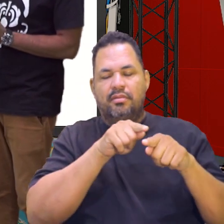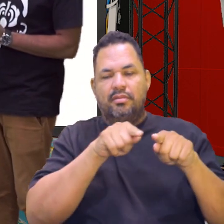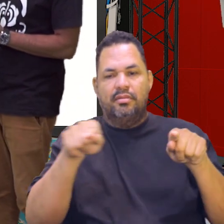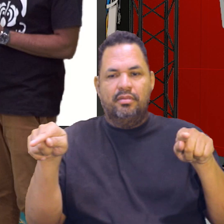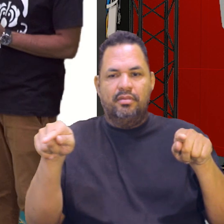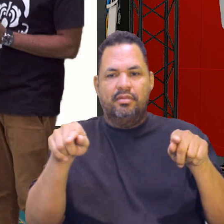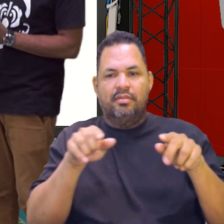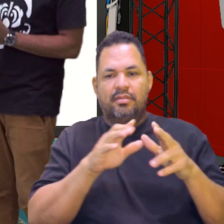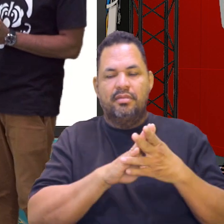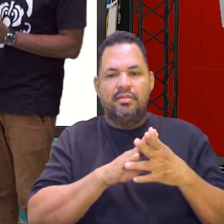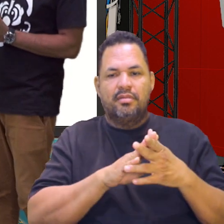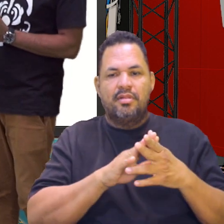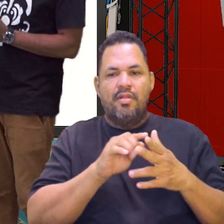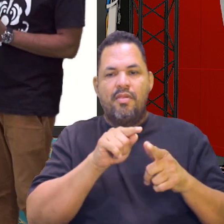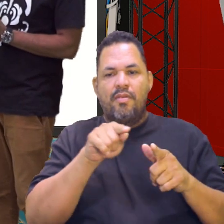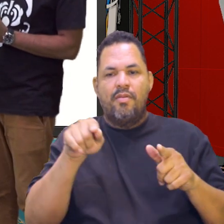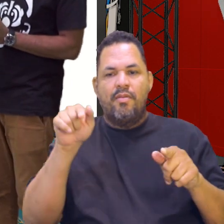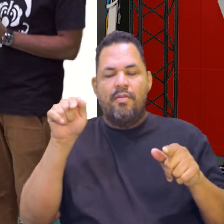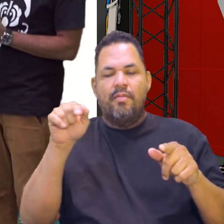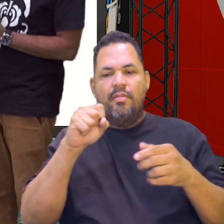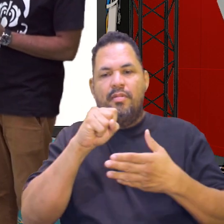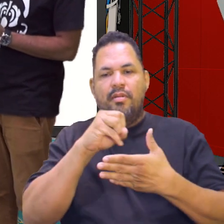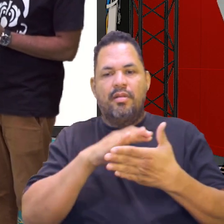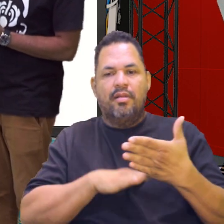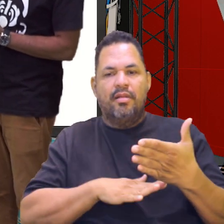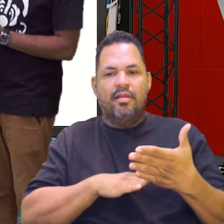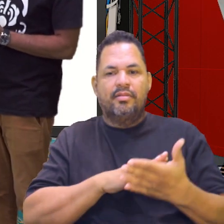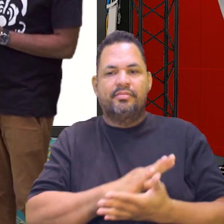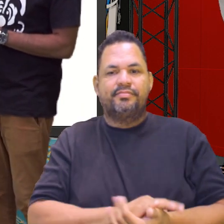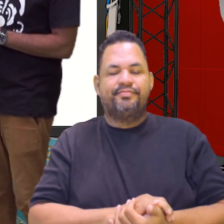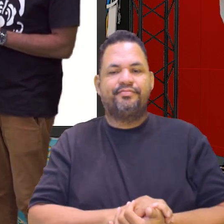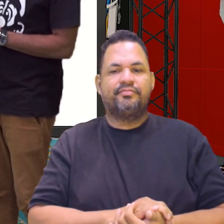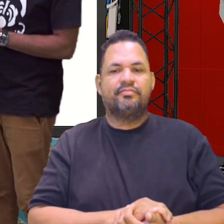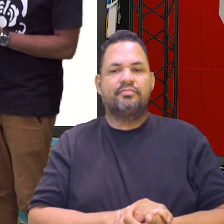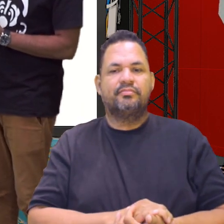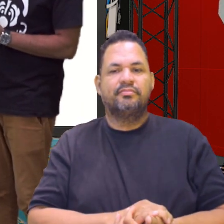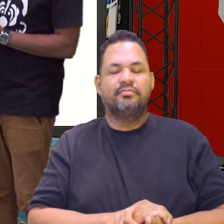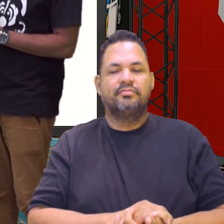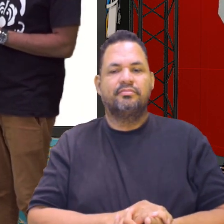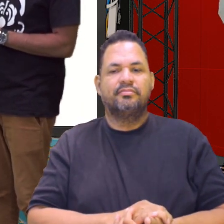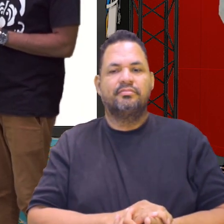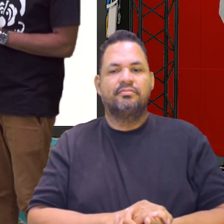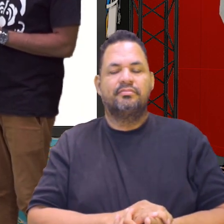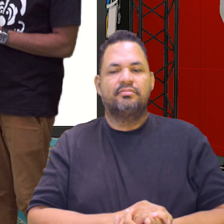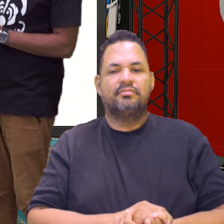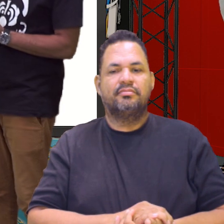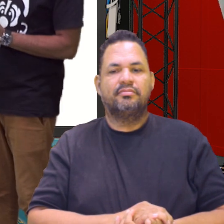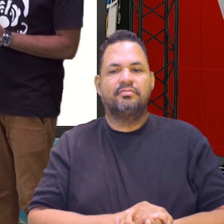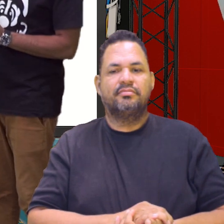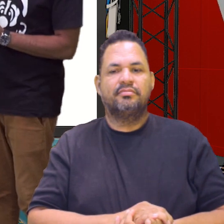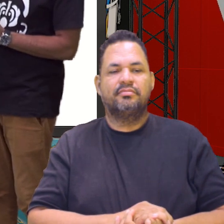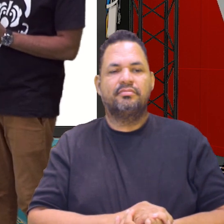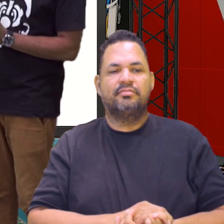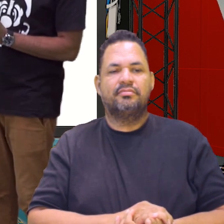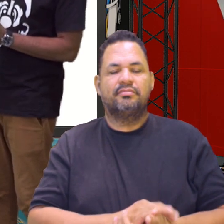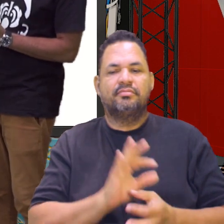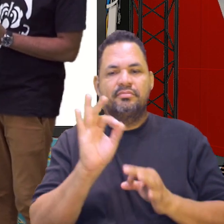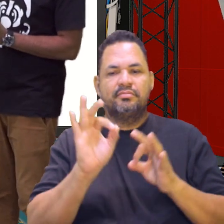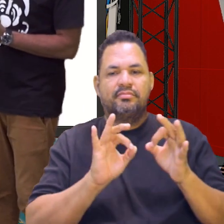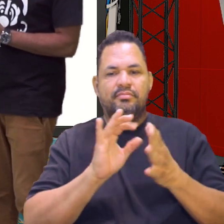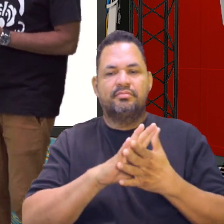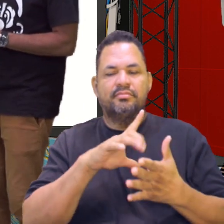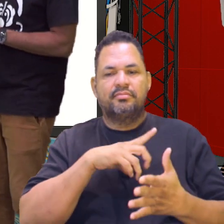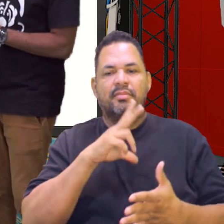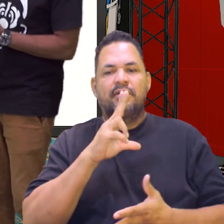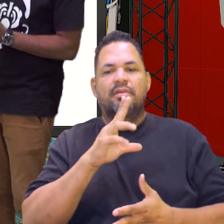reta lá no ponto da atividade, da última atividade, no ponto que eu quero instalar a antena. Legal. E vou ligando aqui, tem que ter a